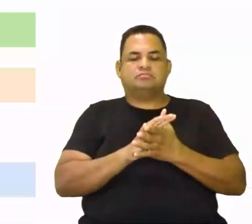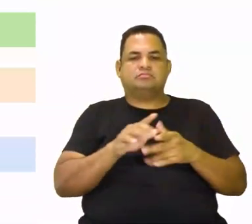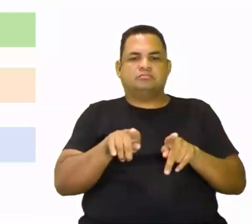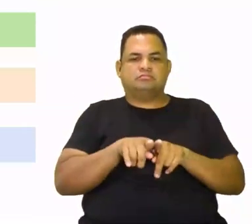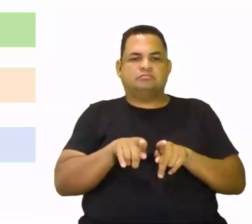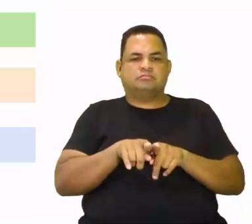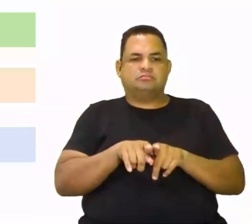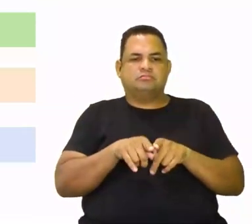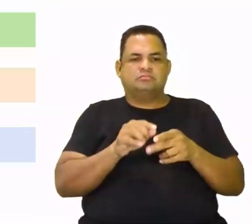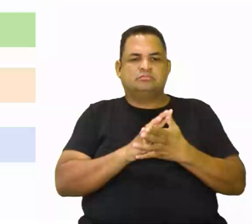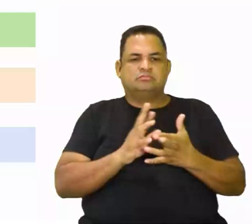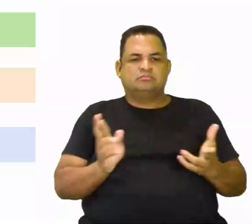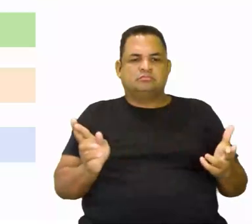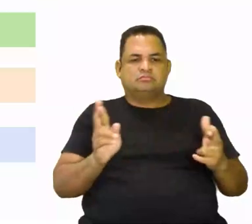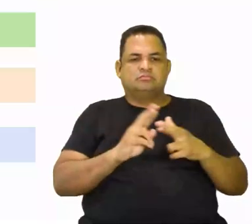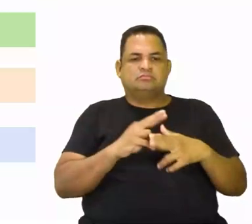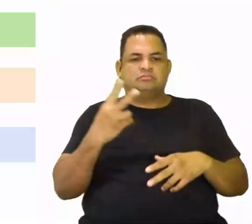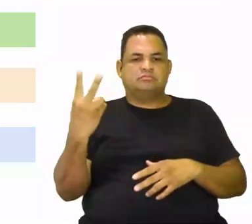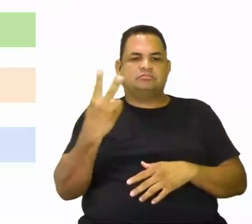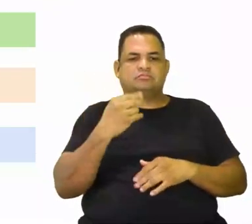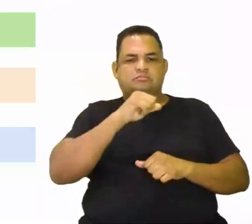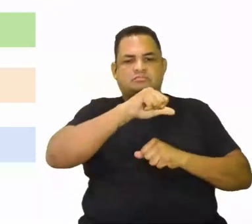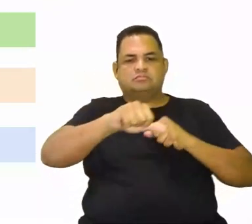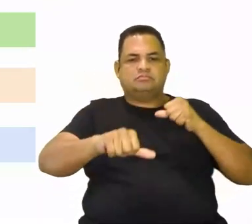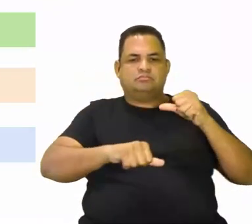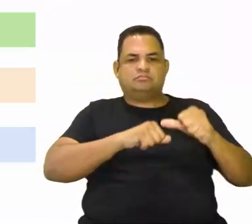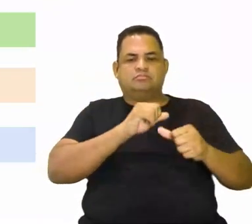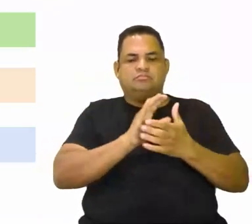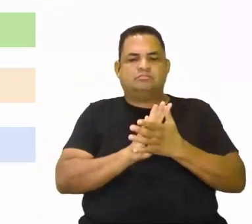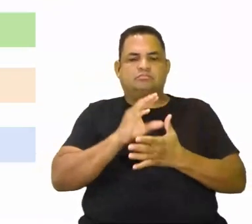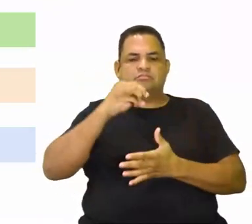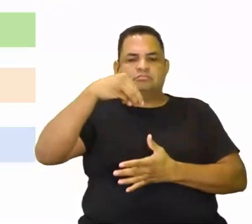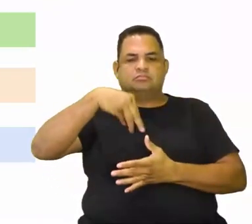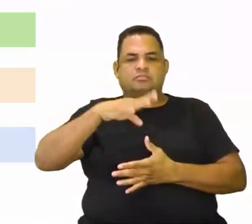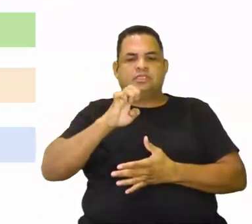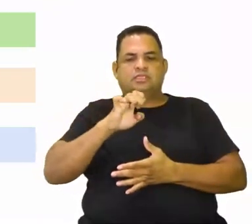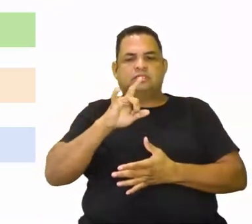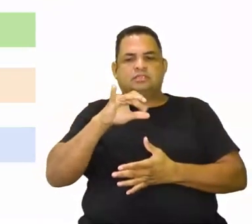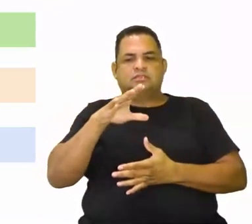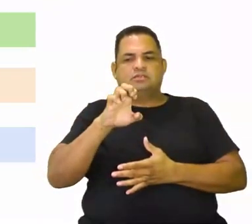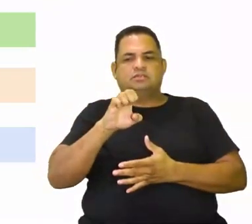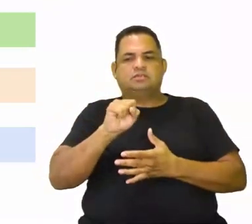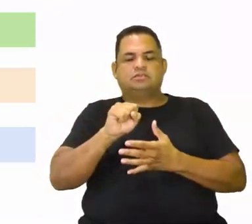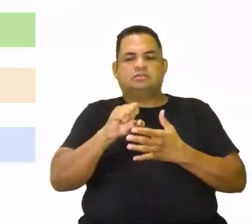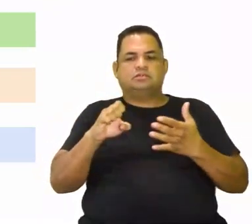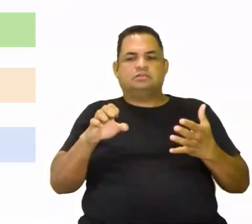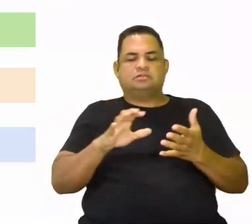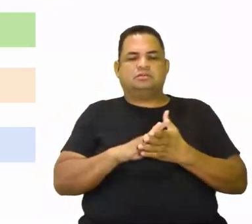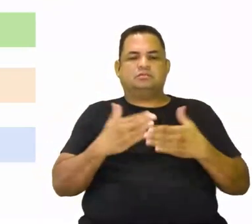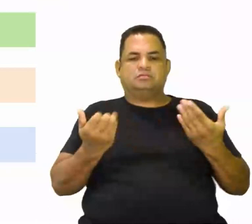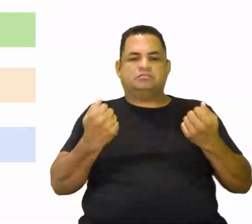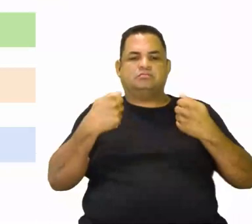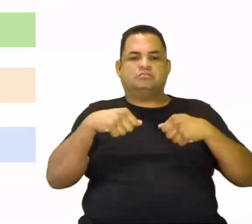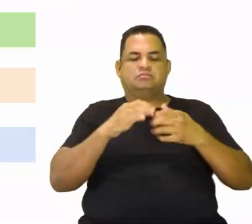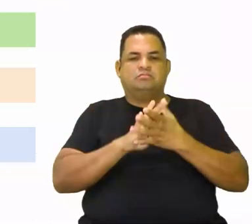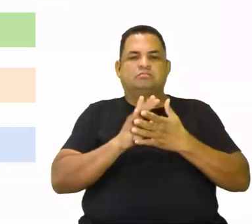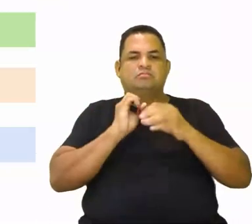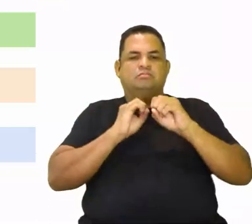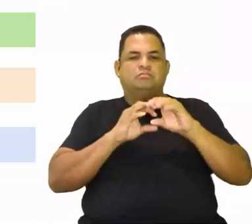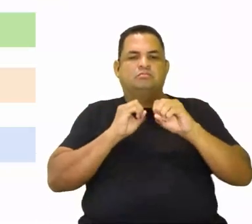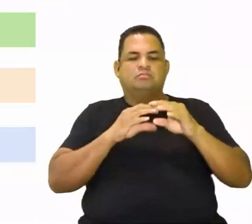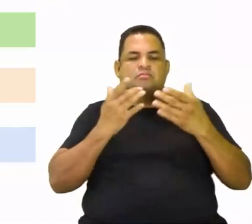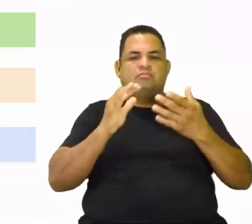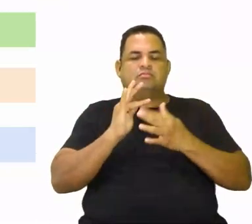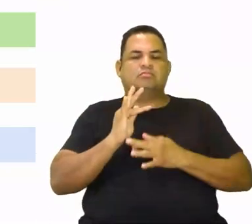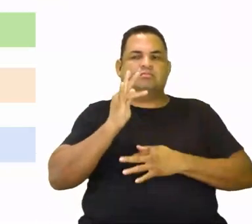temos mais a reação de dupla troca ou simplesmente metástase, tá bom? Para que podemos abordar. E